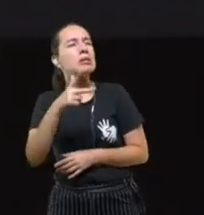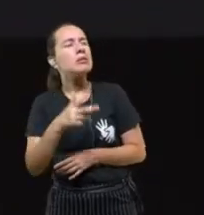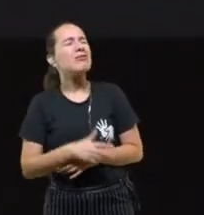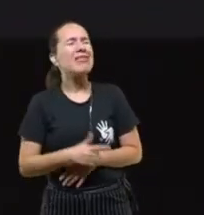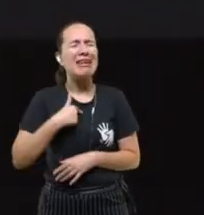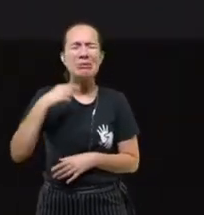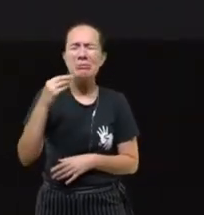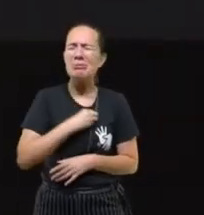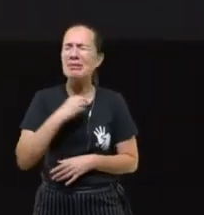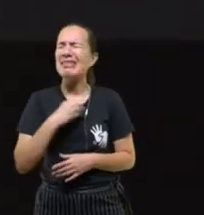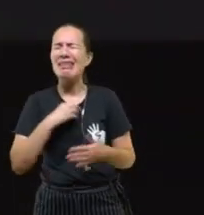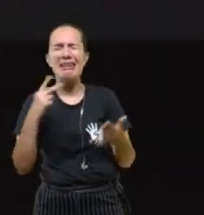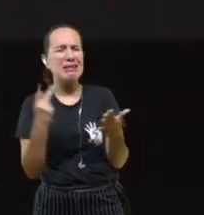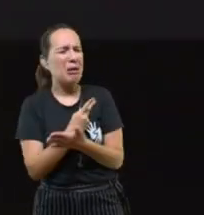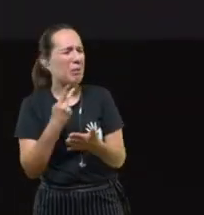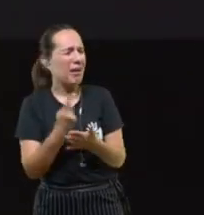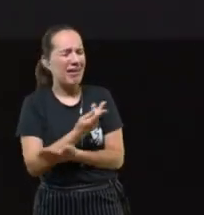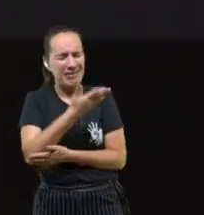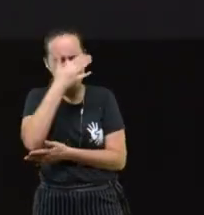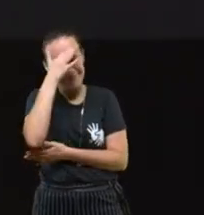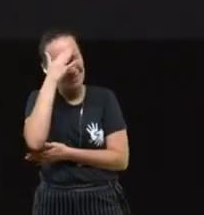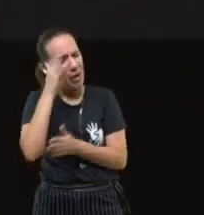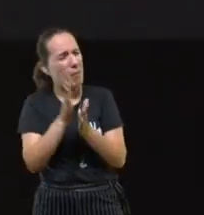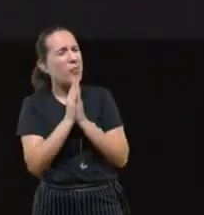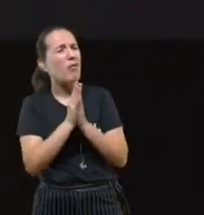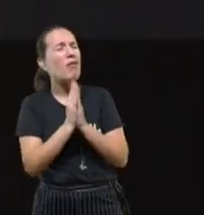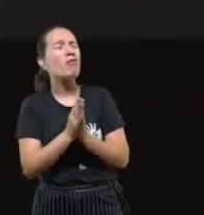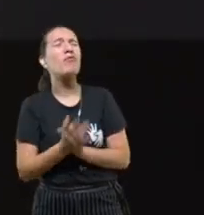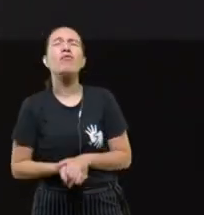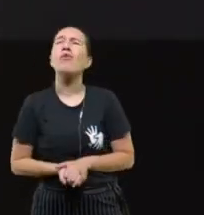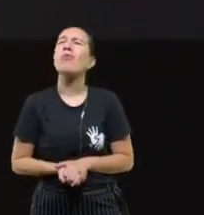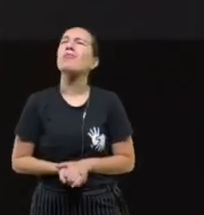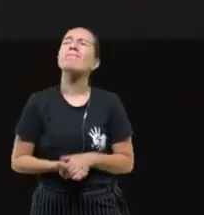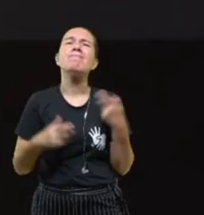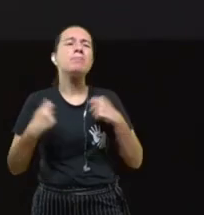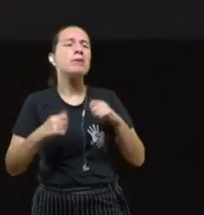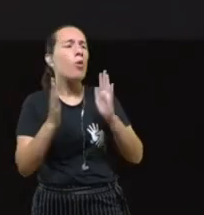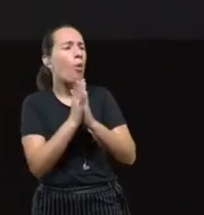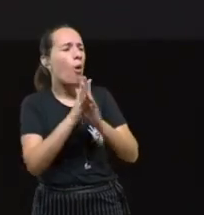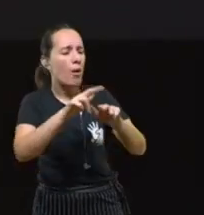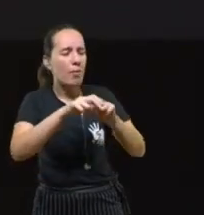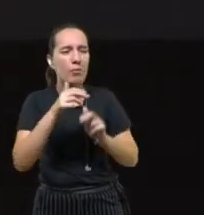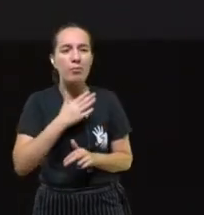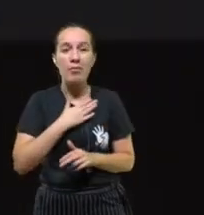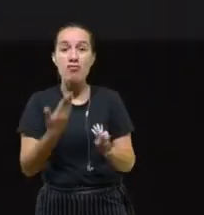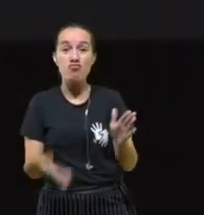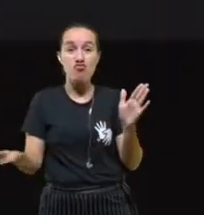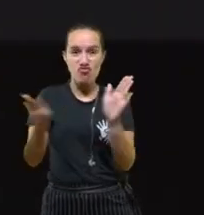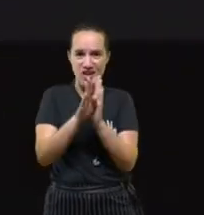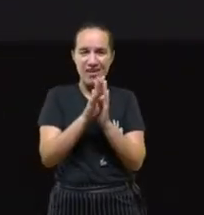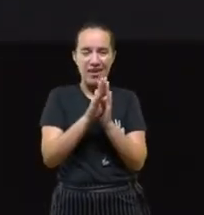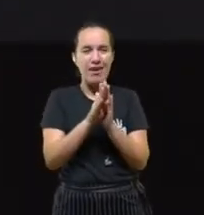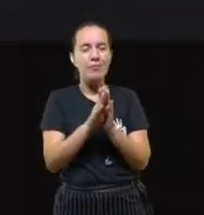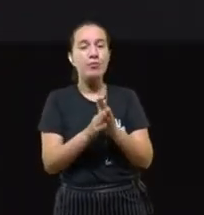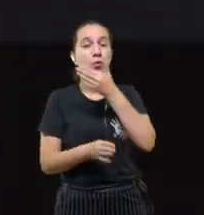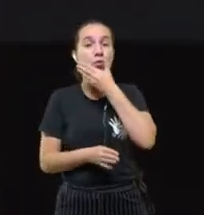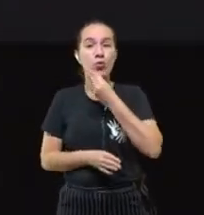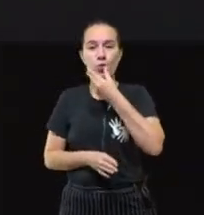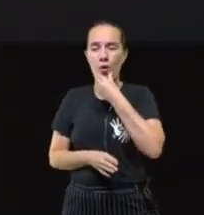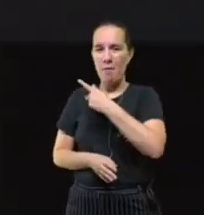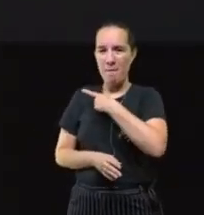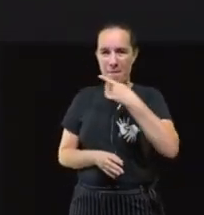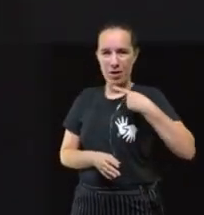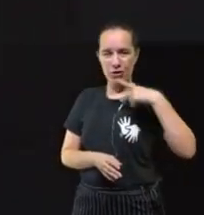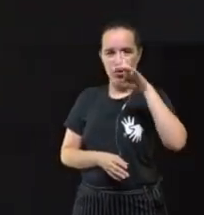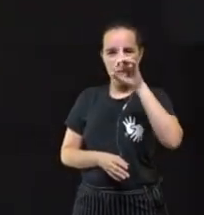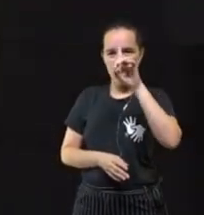eu pequei, eu fiz uma coisa, ore por mim e tal. Mas eu me lembro, eu cheguei lá na casa dele, e o Dan e Mate, eles estavam